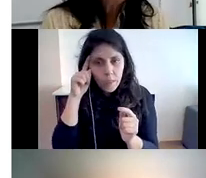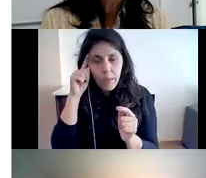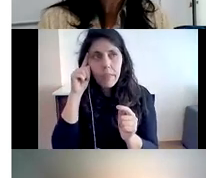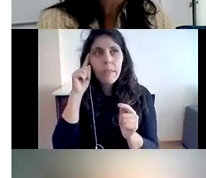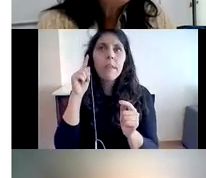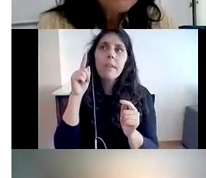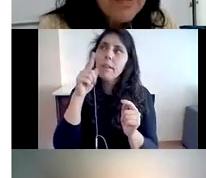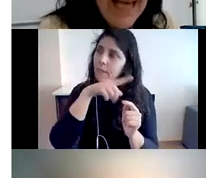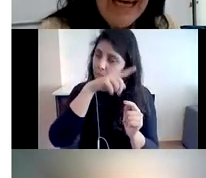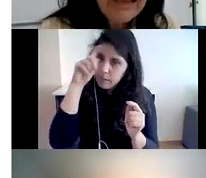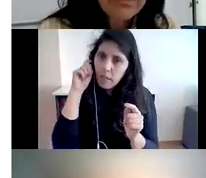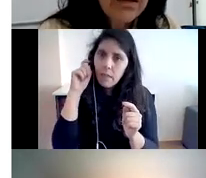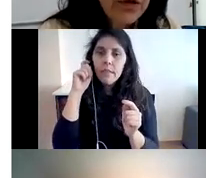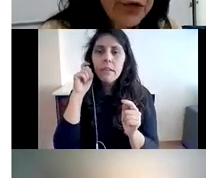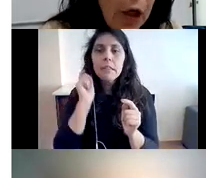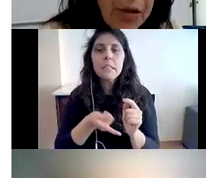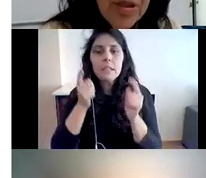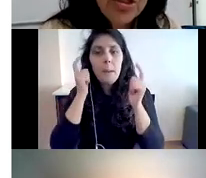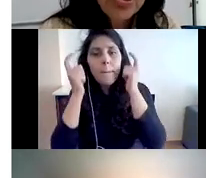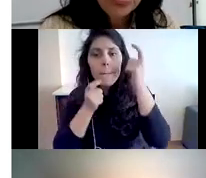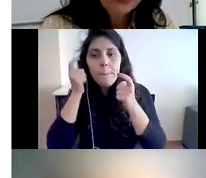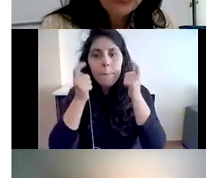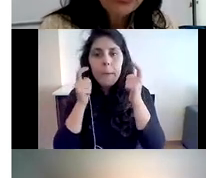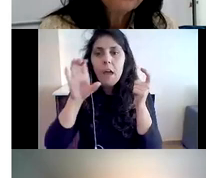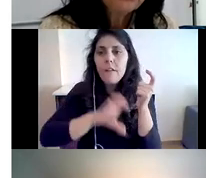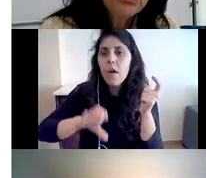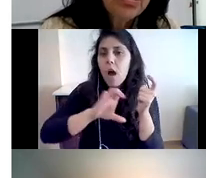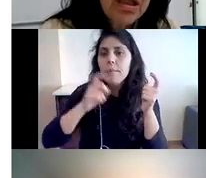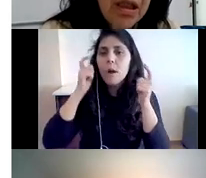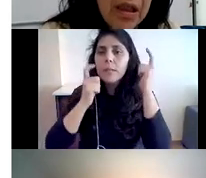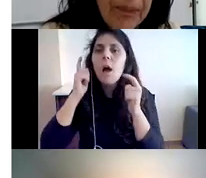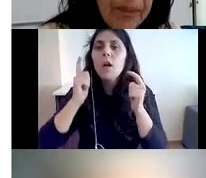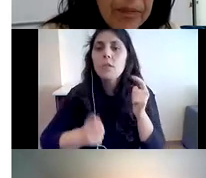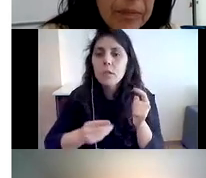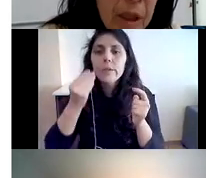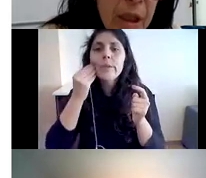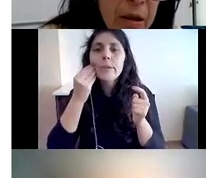de pensar formas